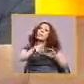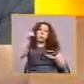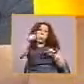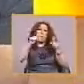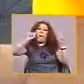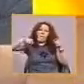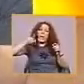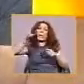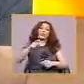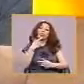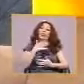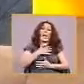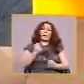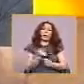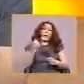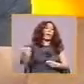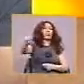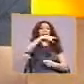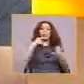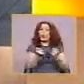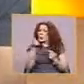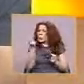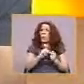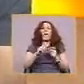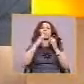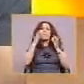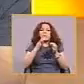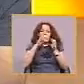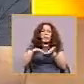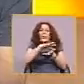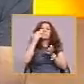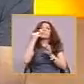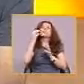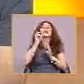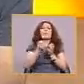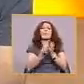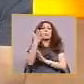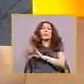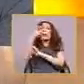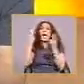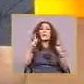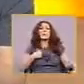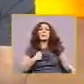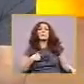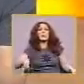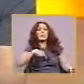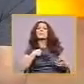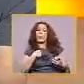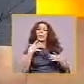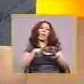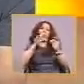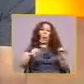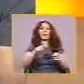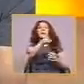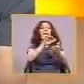isso é chocante, e é chocante para os valores mais básicos da democracia. Isso significa, por um lado, igualdade no acesso